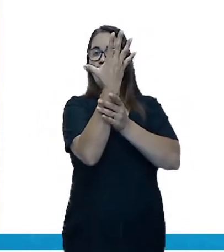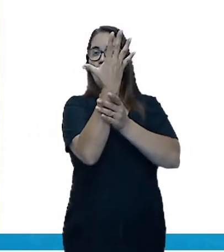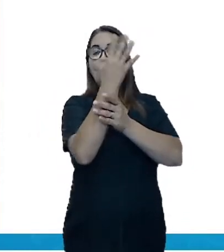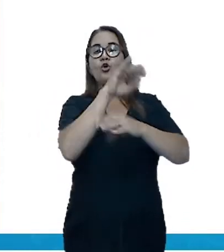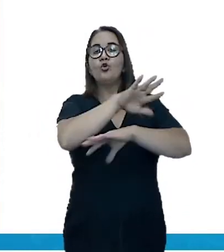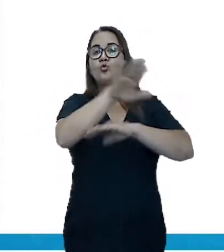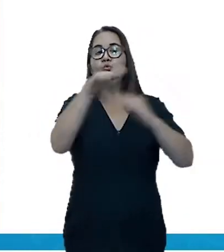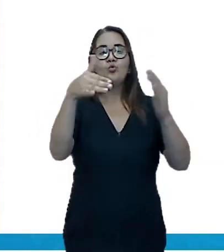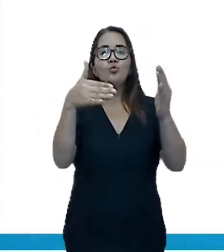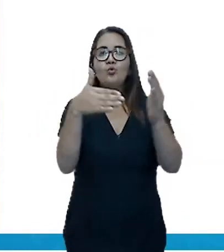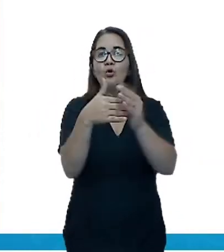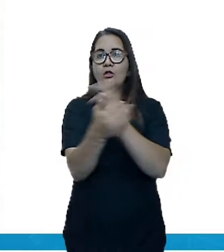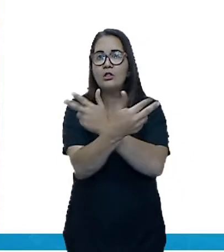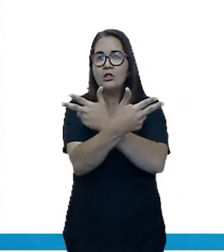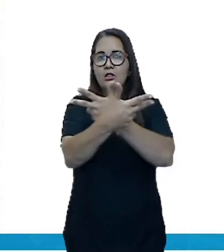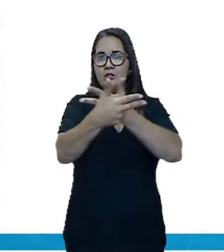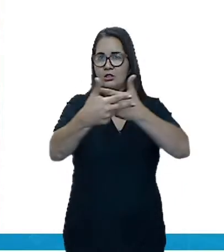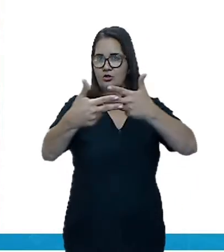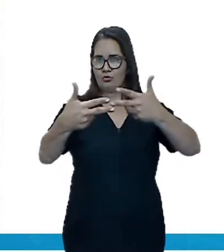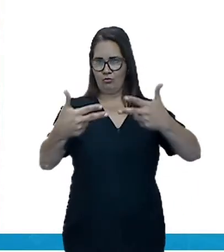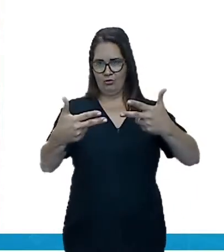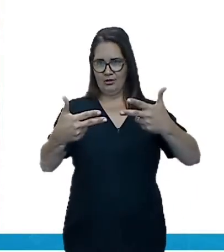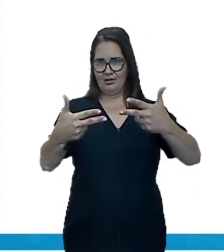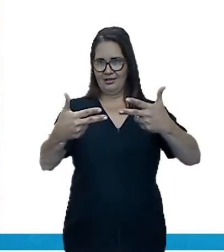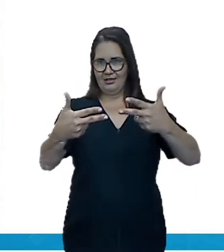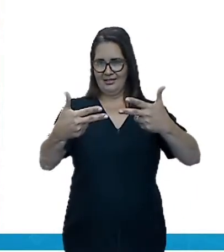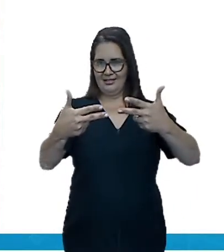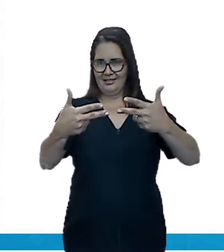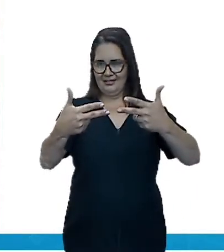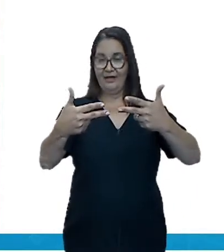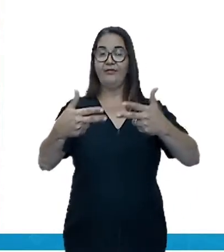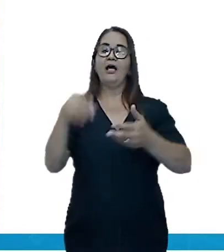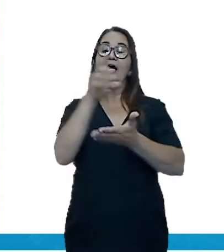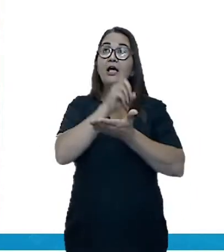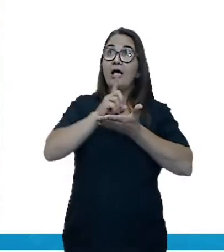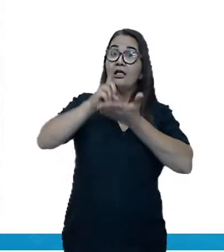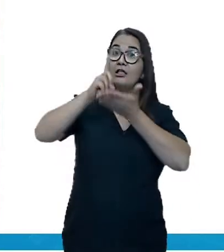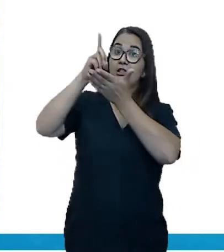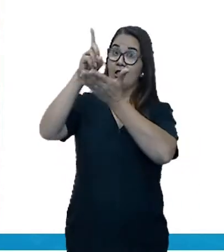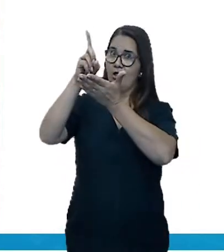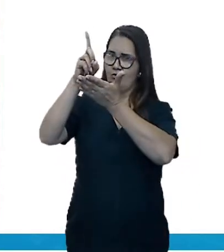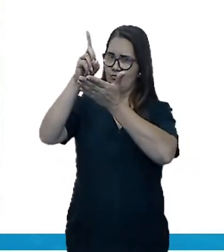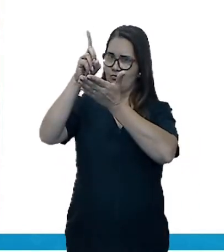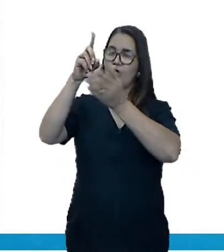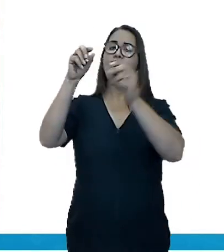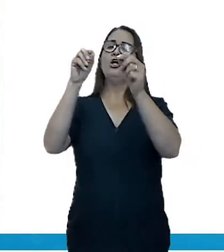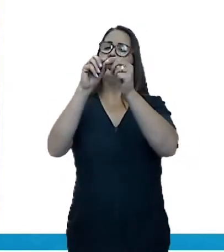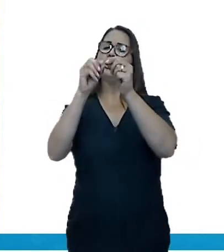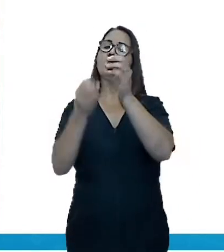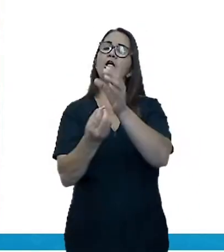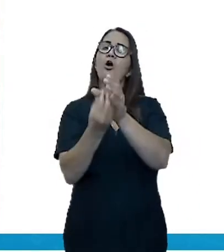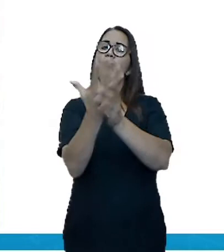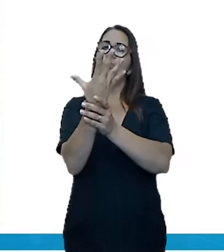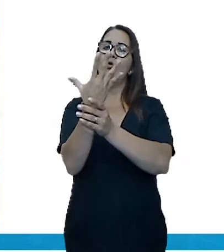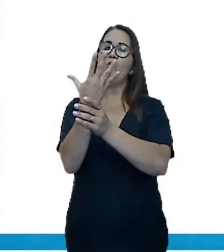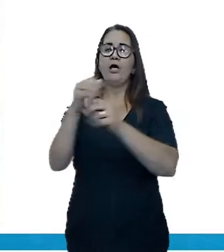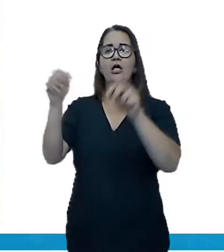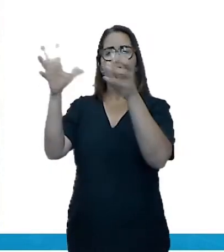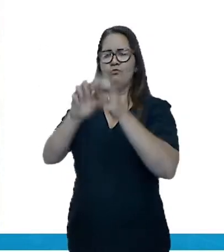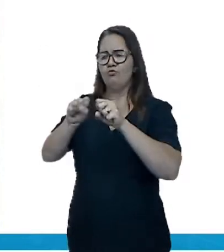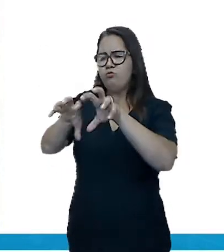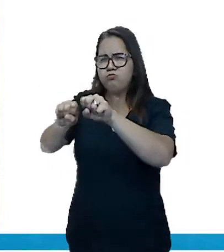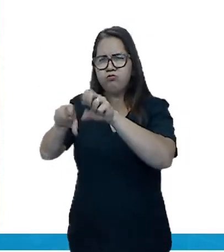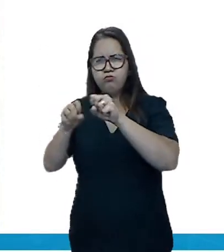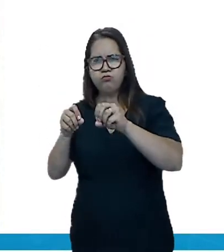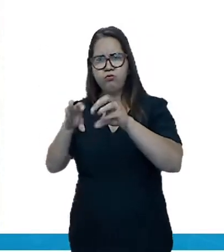de pensamento é chamada de criacionismo. Deus cria o homem do barro